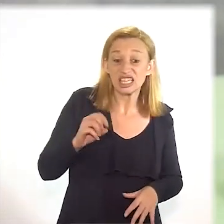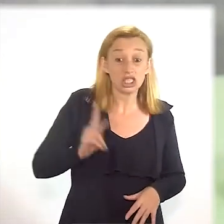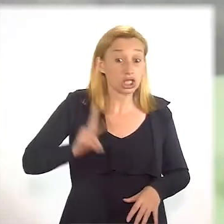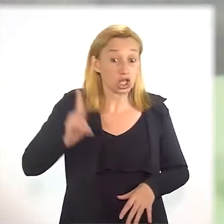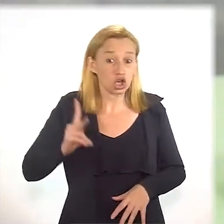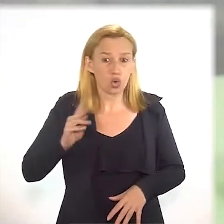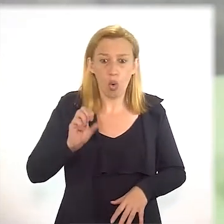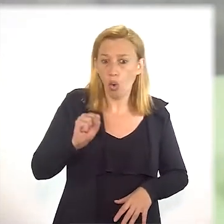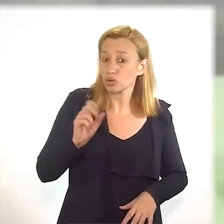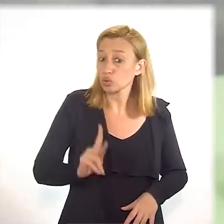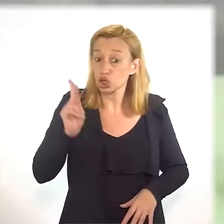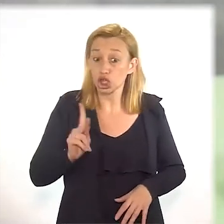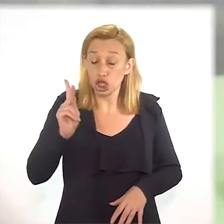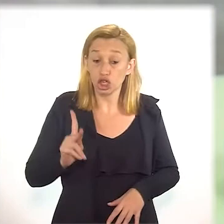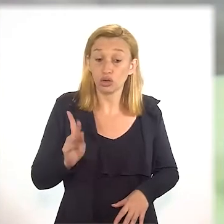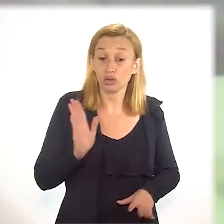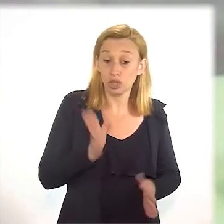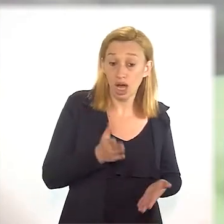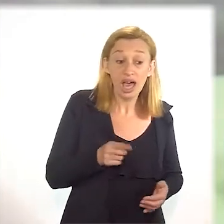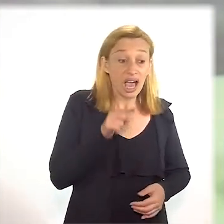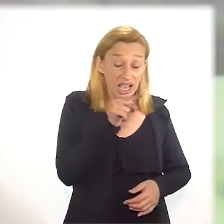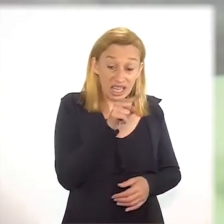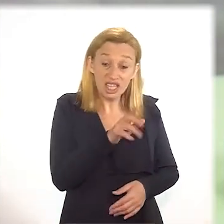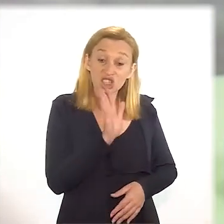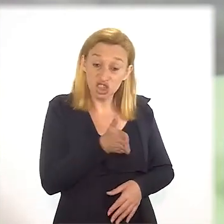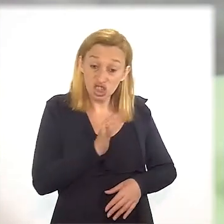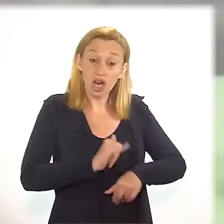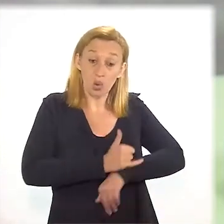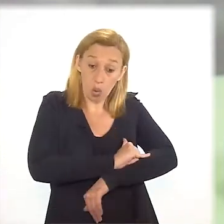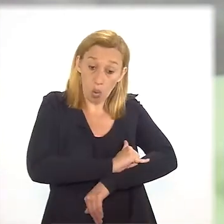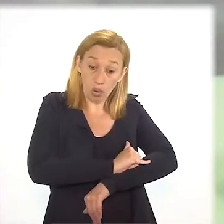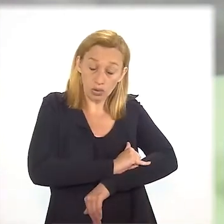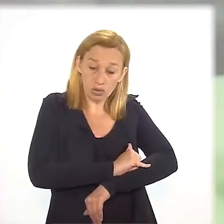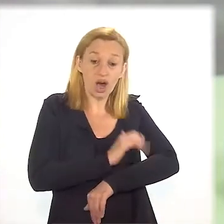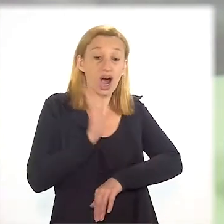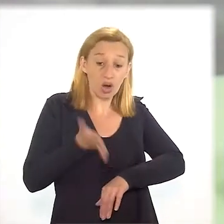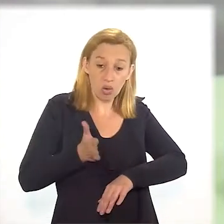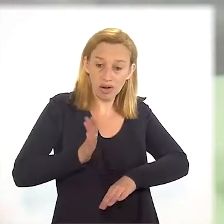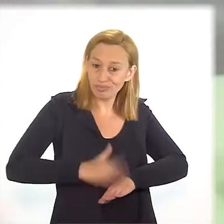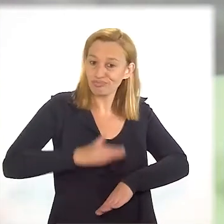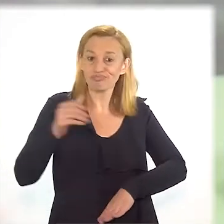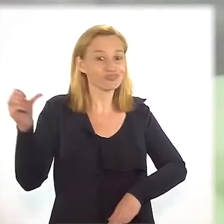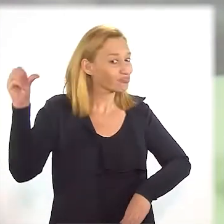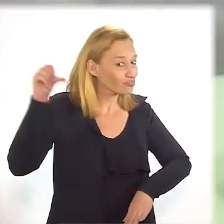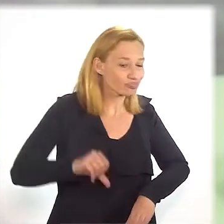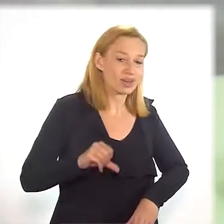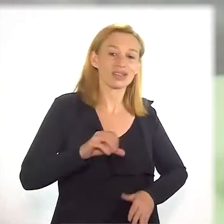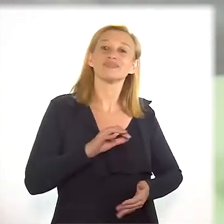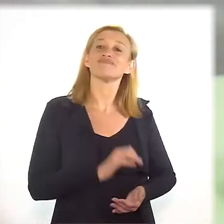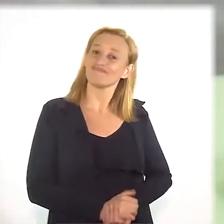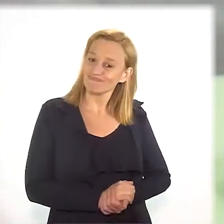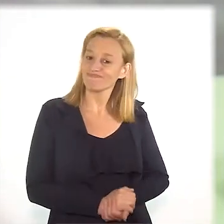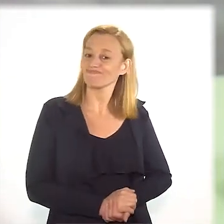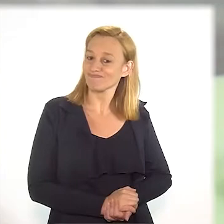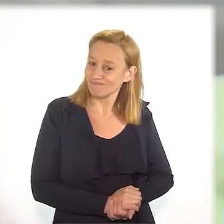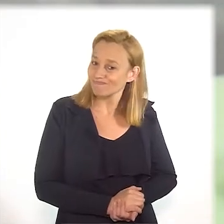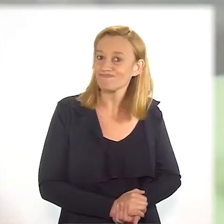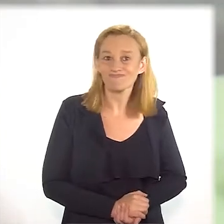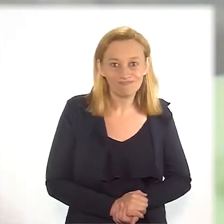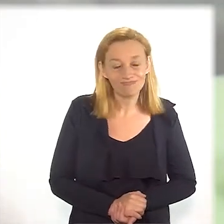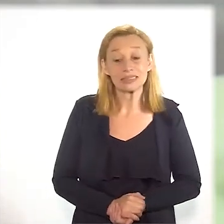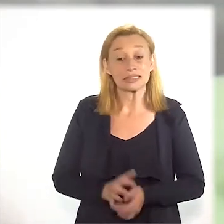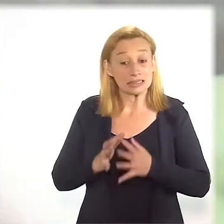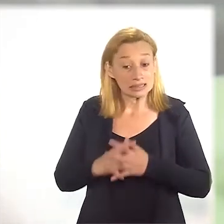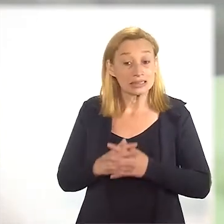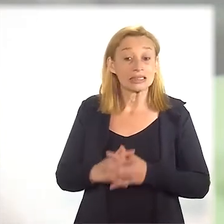8 quilos. Então, aqueles que já estavam com sobrepeso e obesidade anteriormente, a gente vê que está